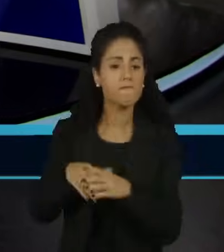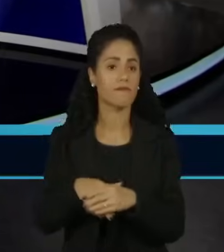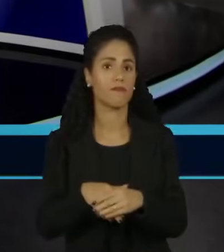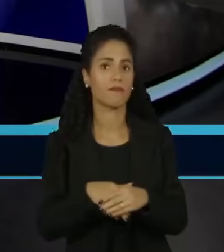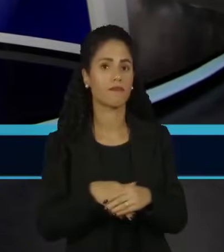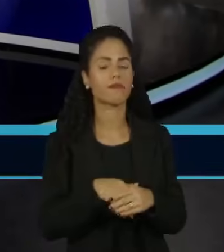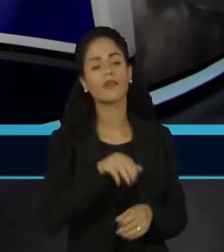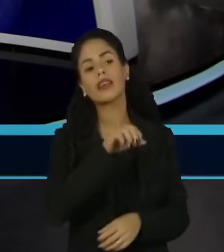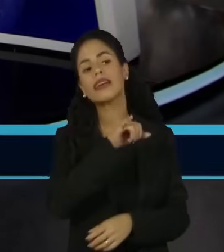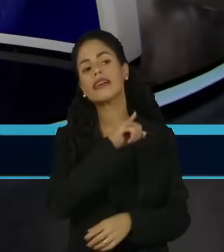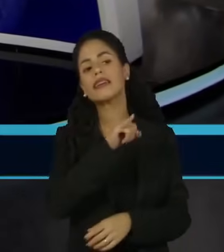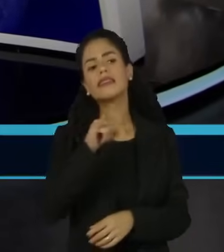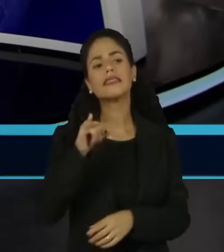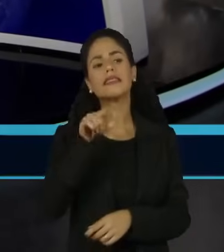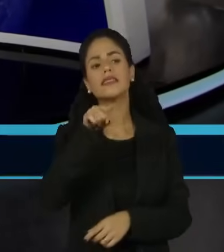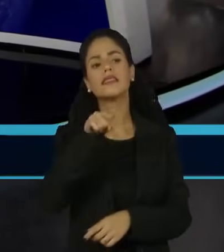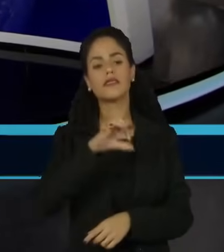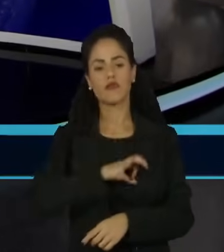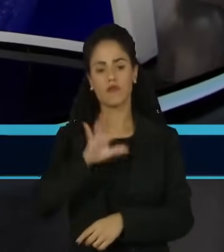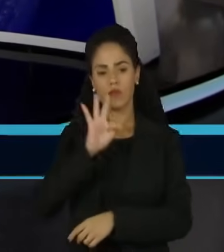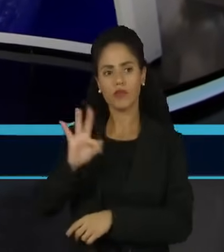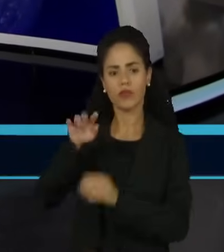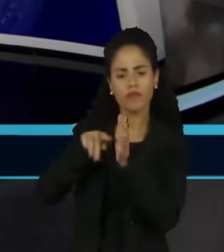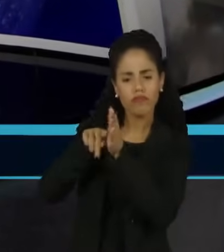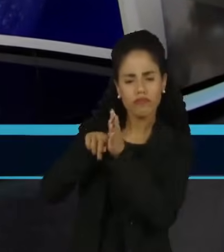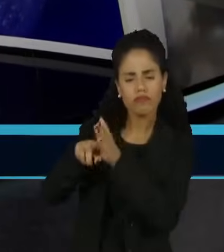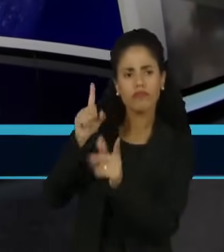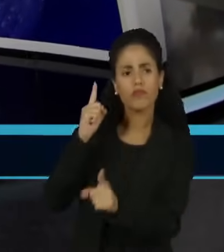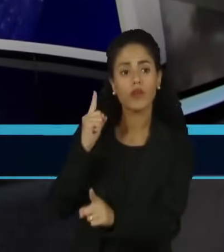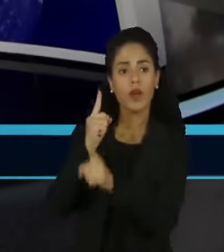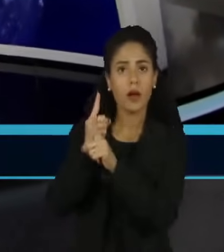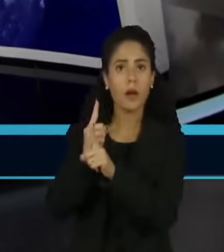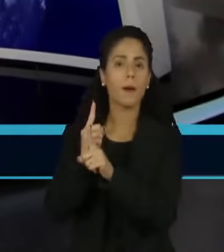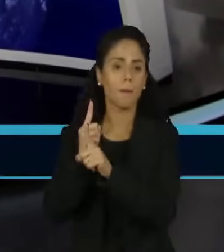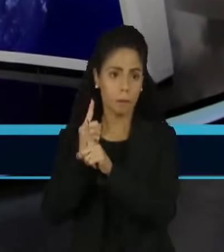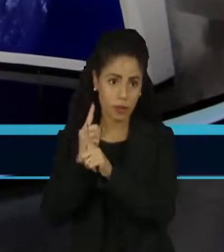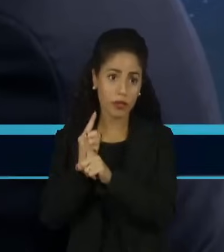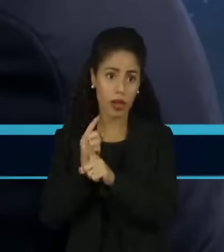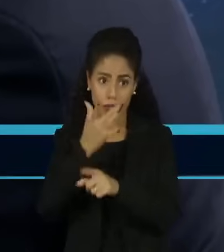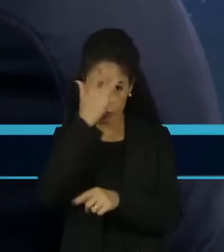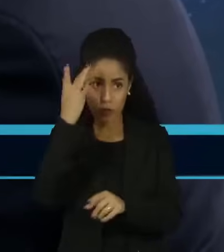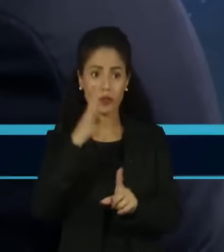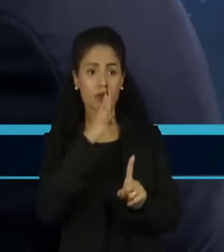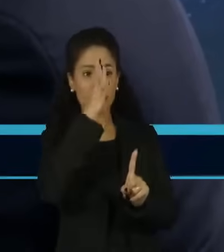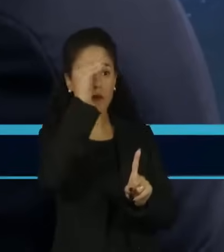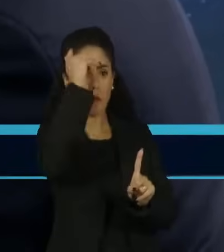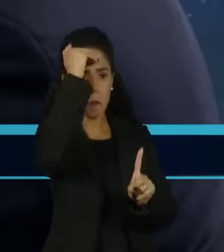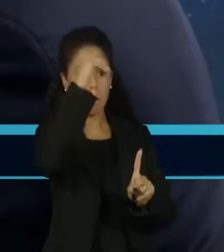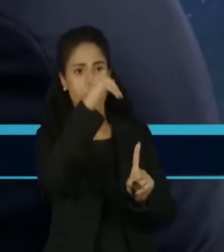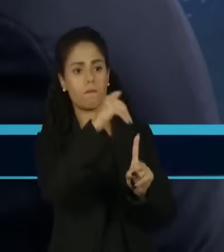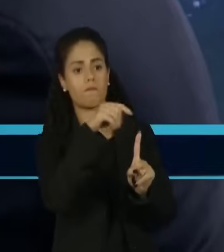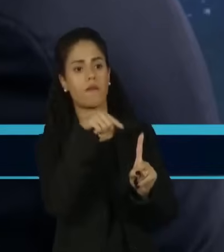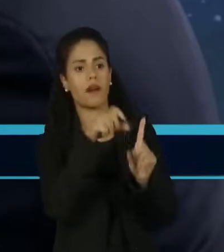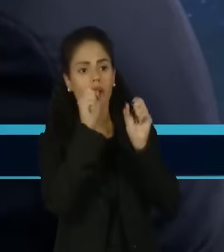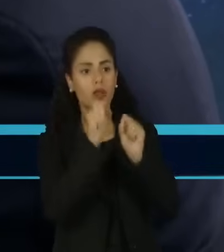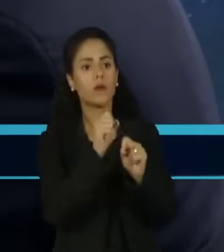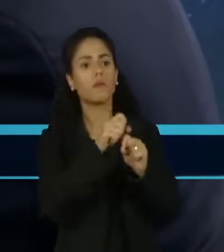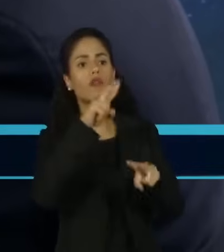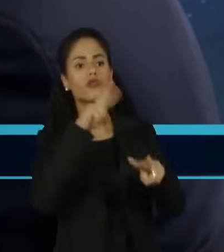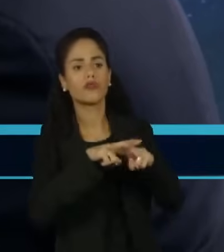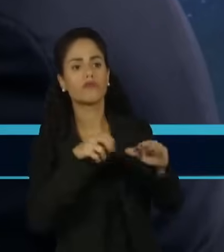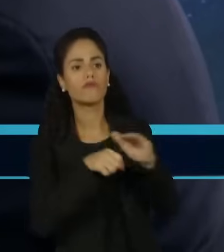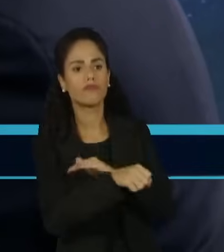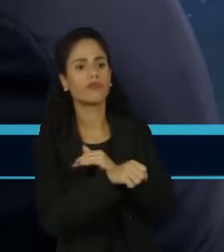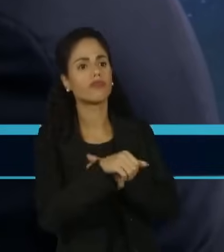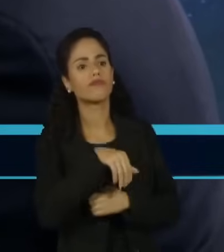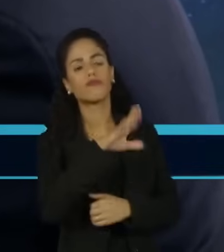se os militares investigados pela operação da PF vierem a se tornar réus, eles podem ser condenados a penas